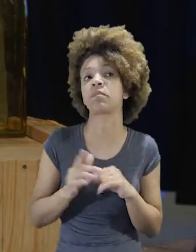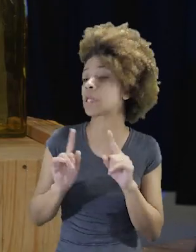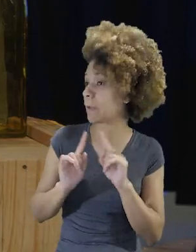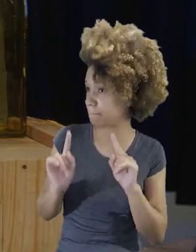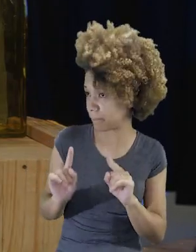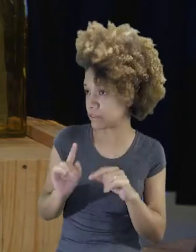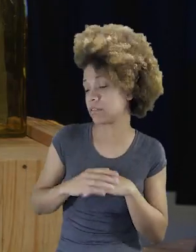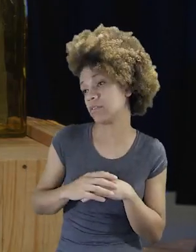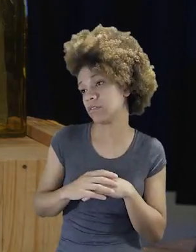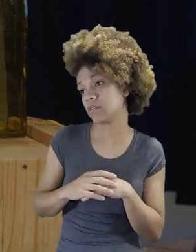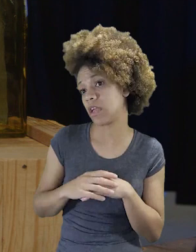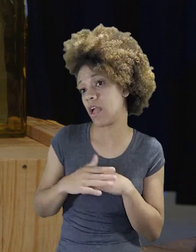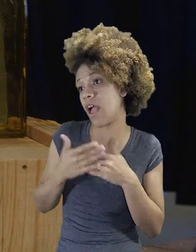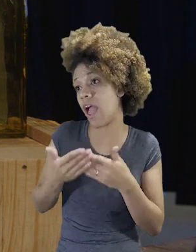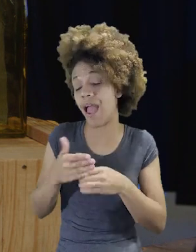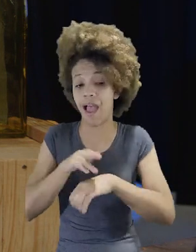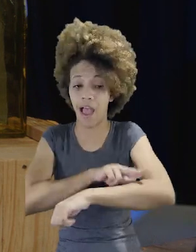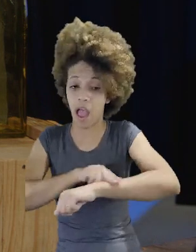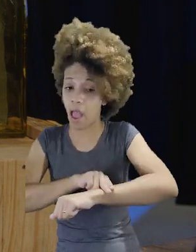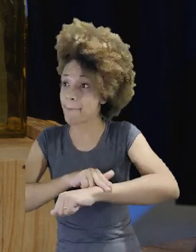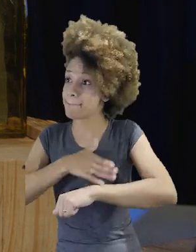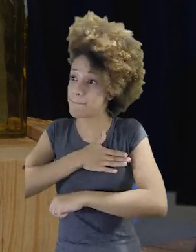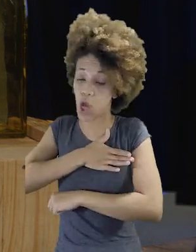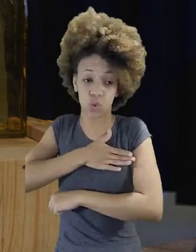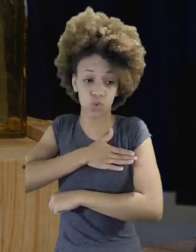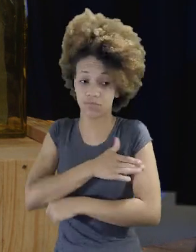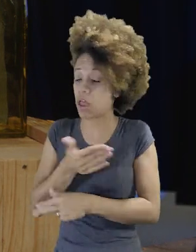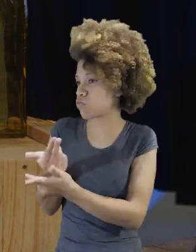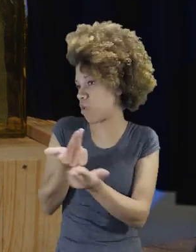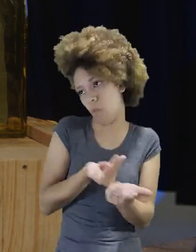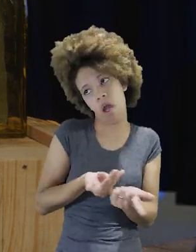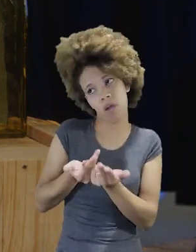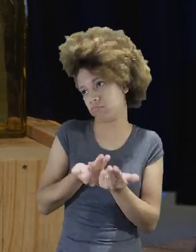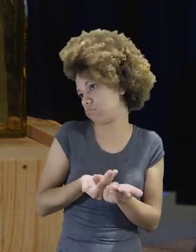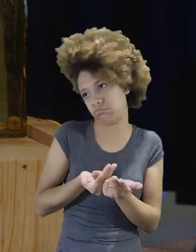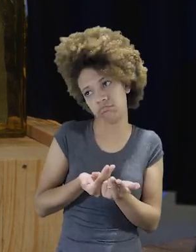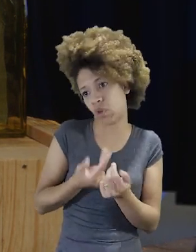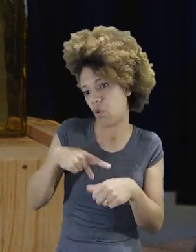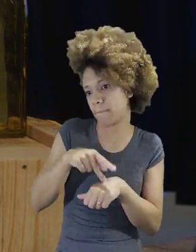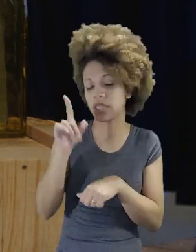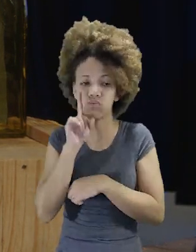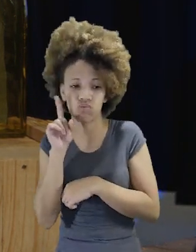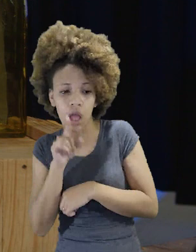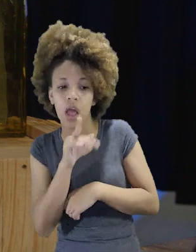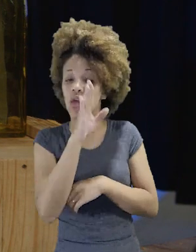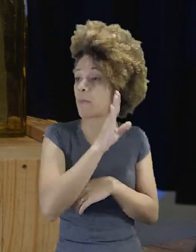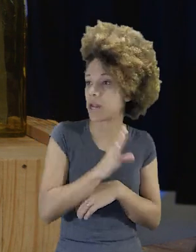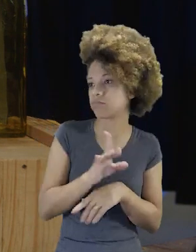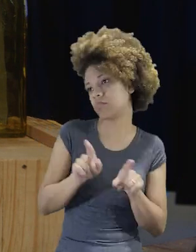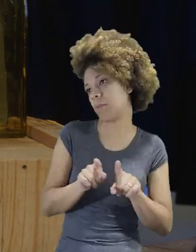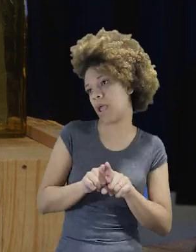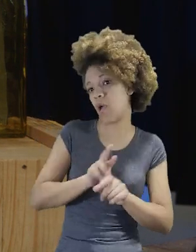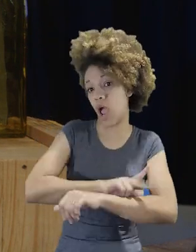dois nos dois nos dois países são situações que você tá lidando com racismo sistêmico de um país que que